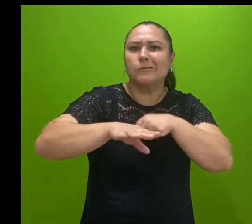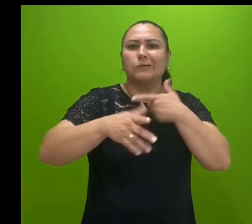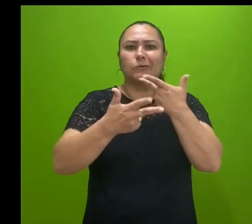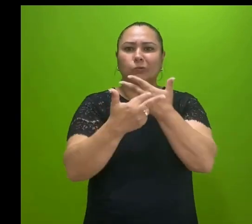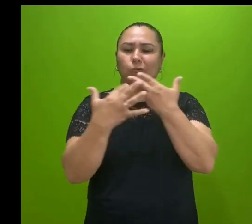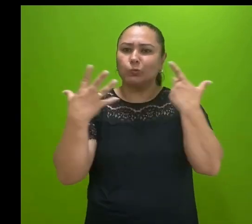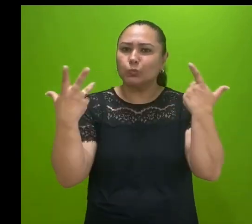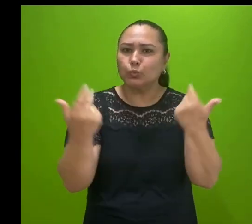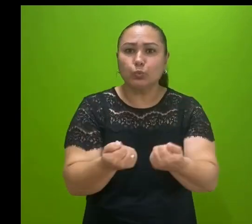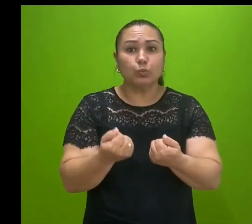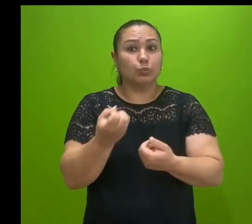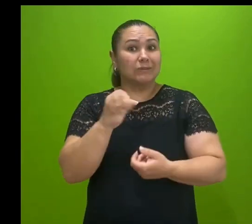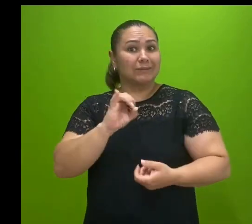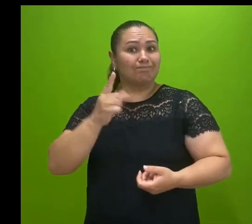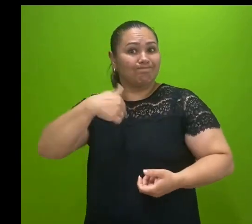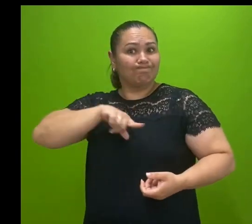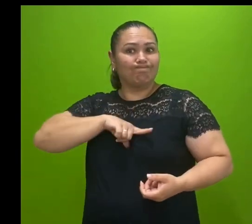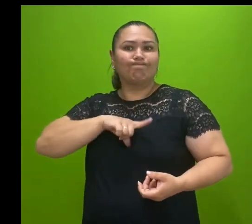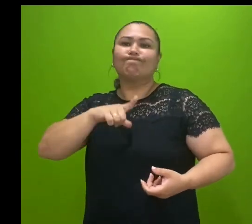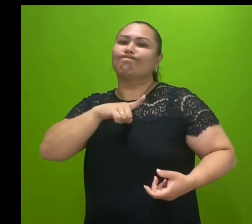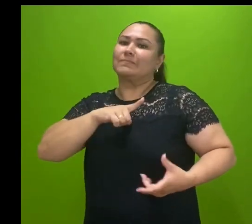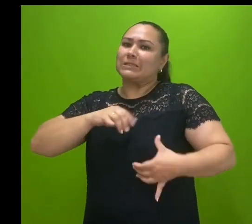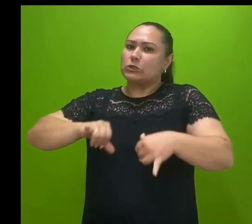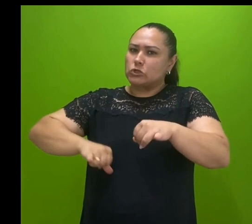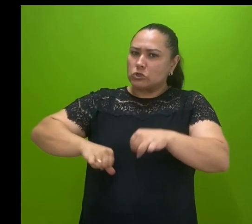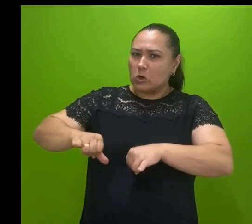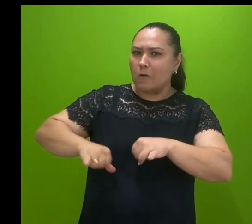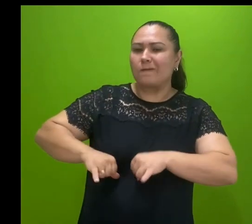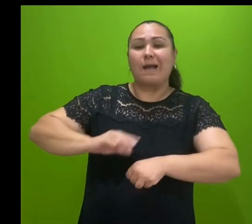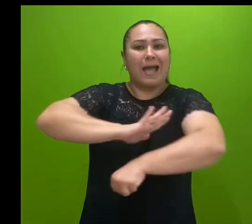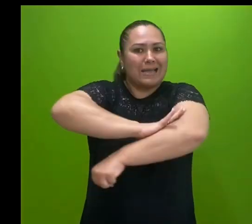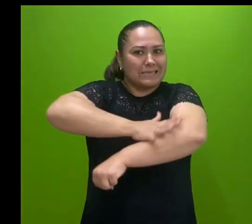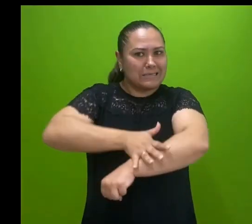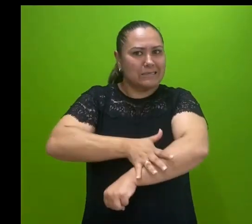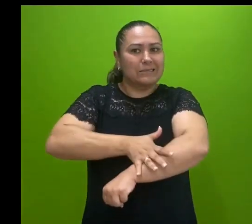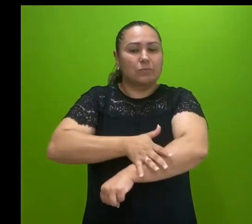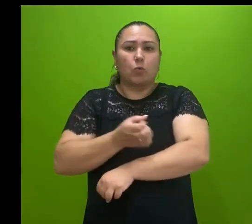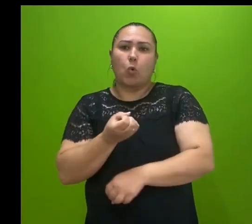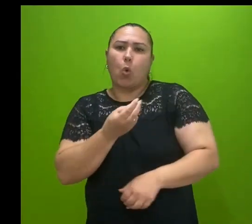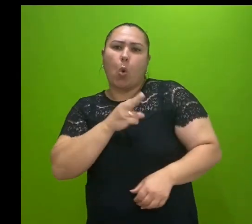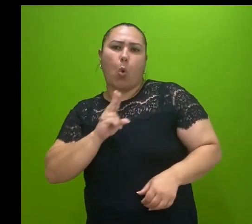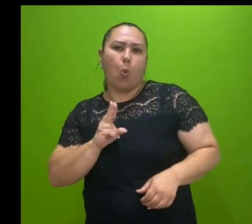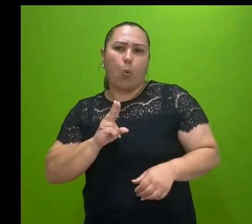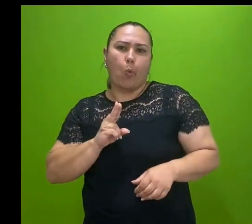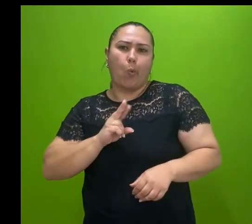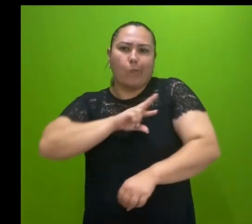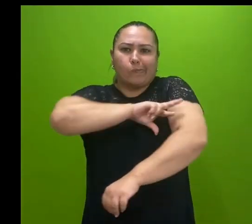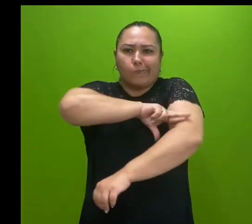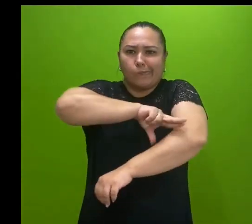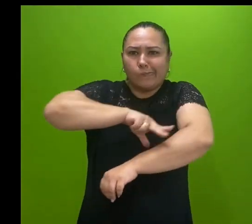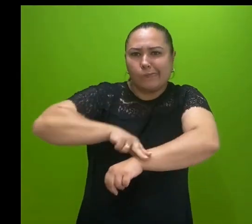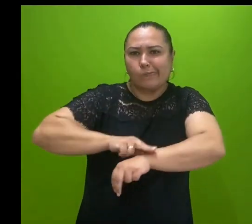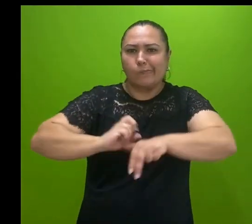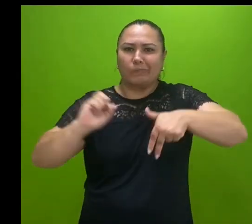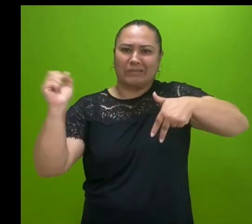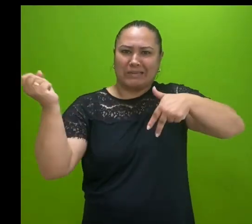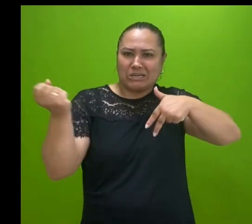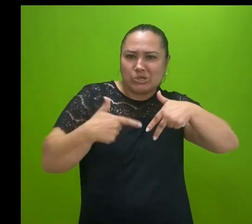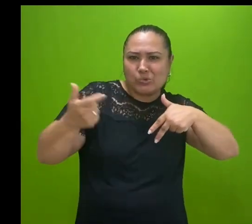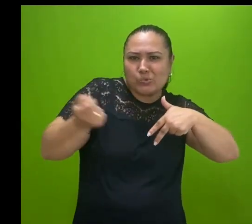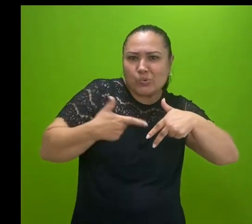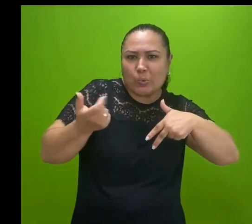quando a gente sofre algum racismo, alguma injúria racial. A gente fala da